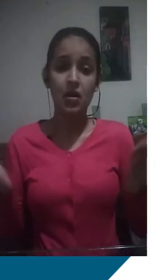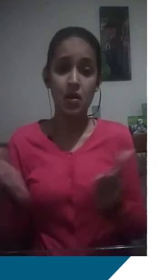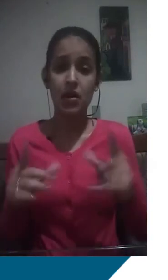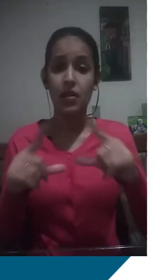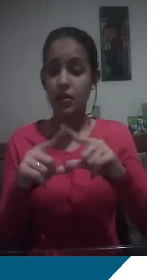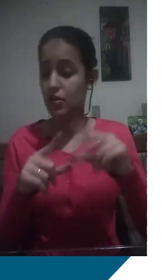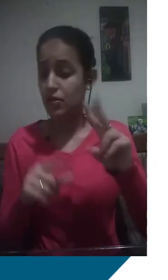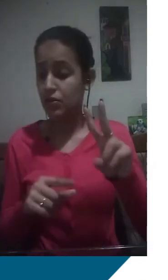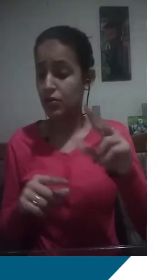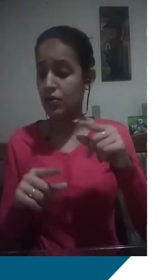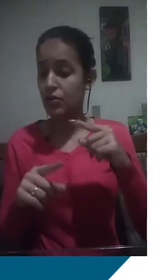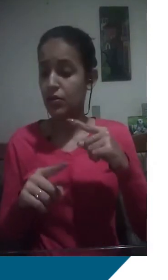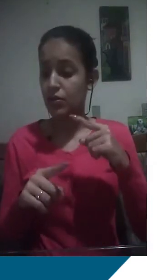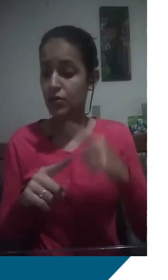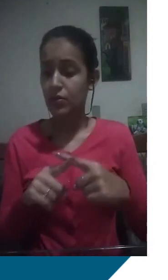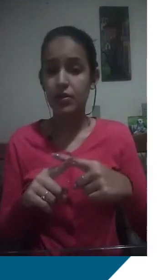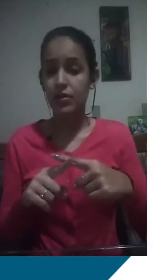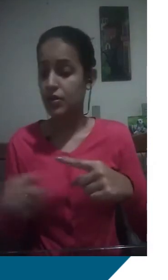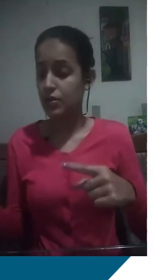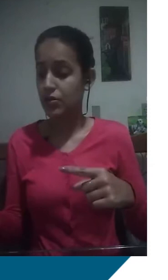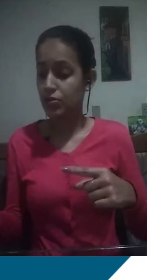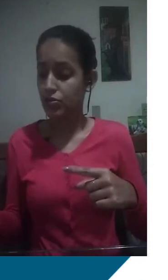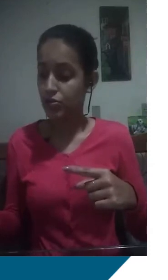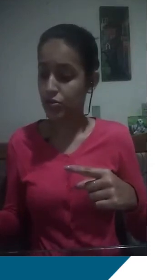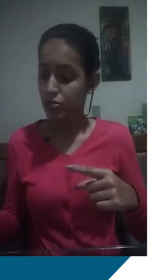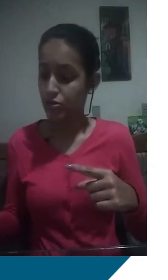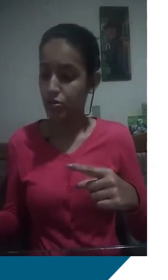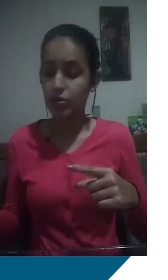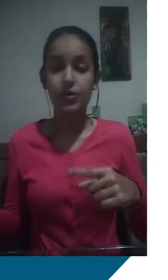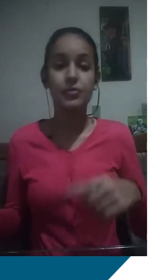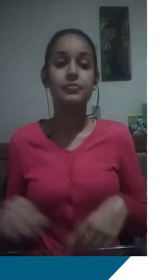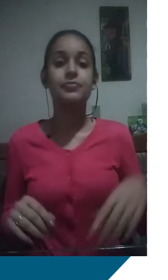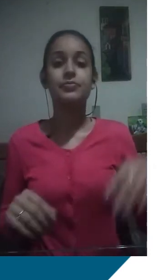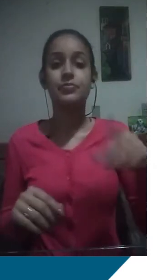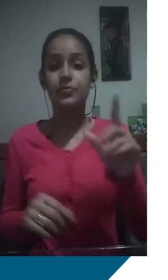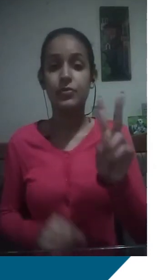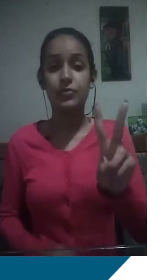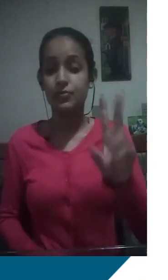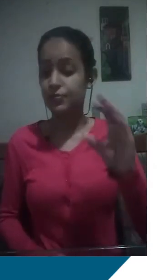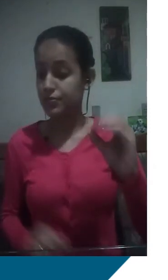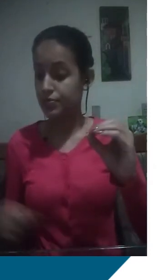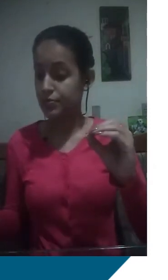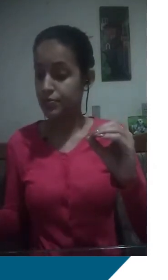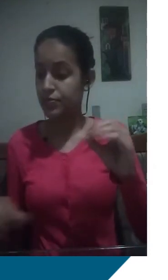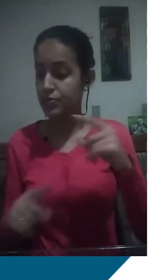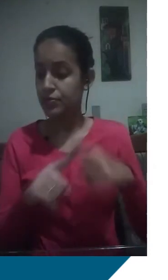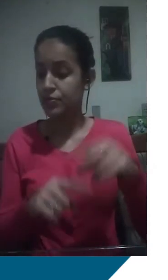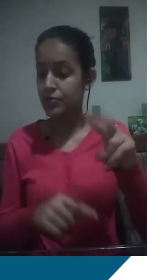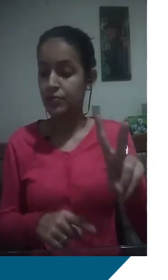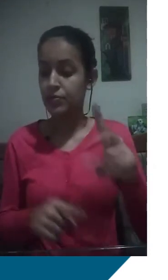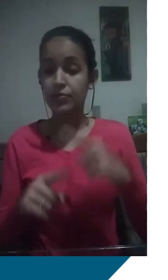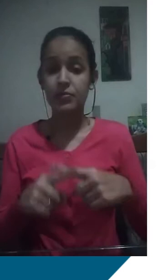Δθ. Tá? O gama é o coeficiente de dilatação volumétrica. E, de novo, existe uma relação entre o